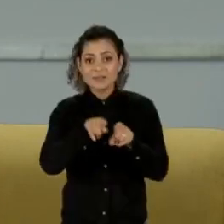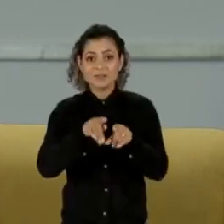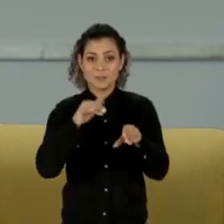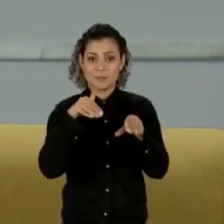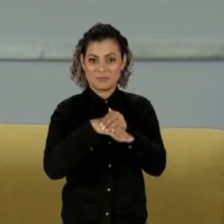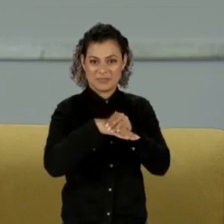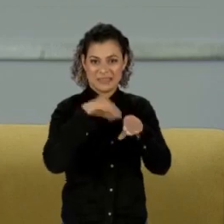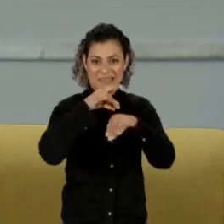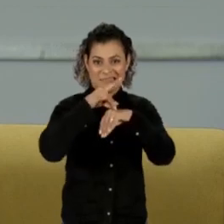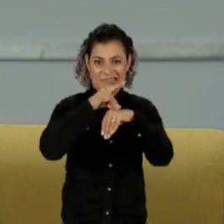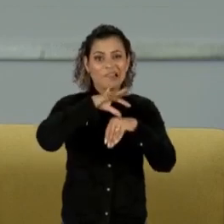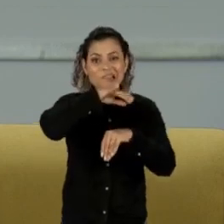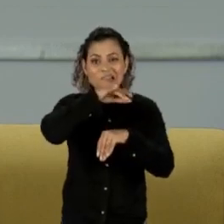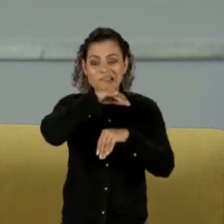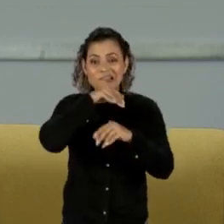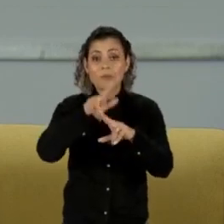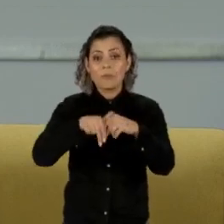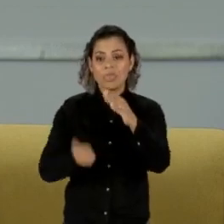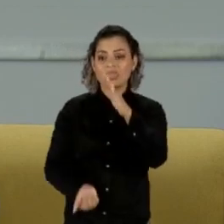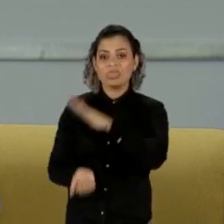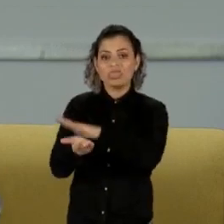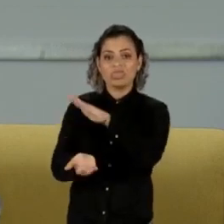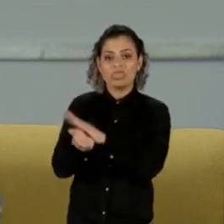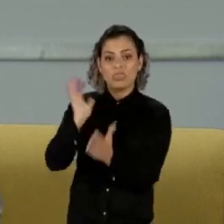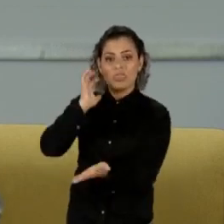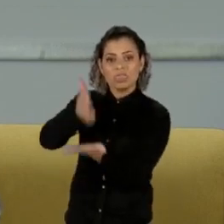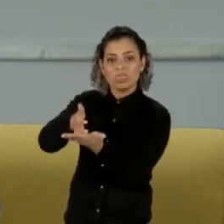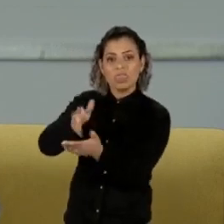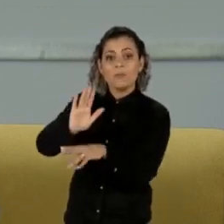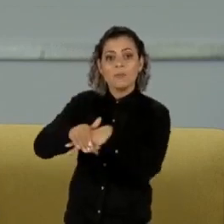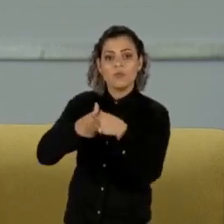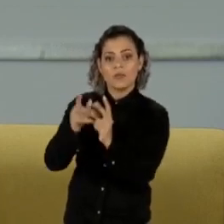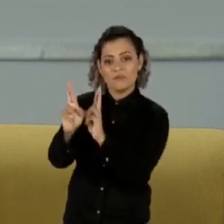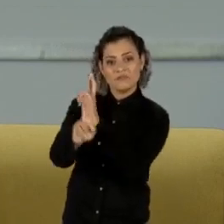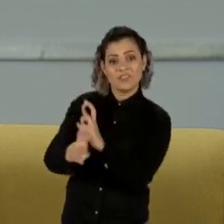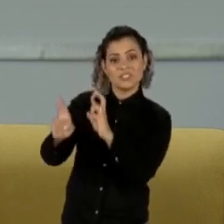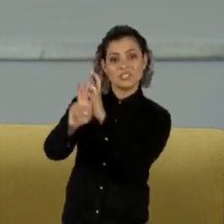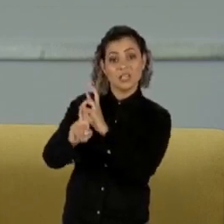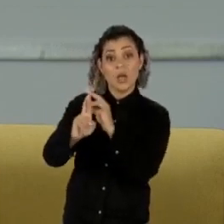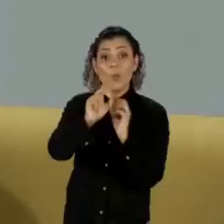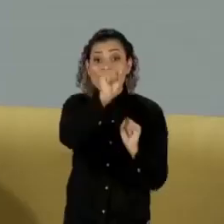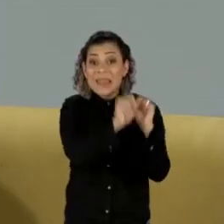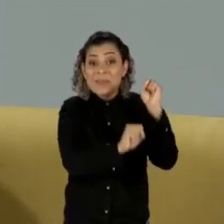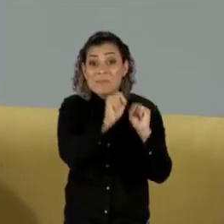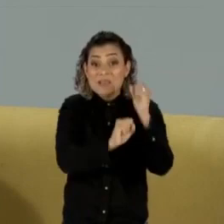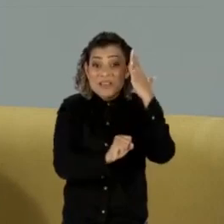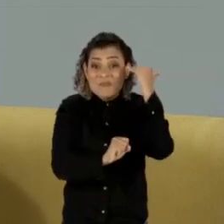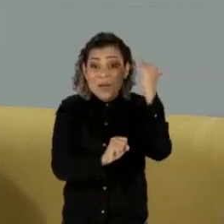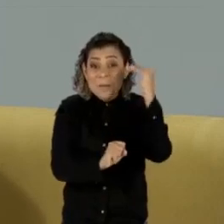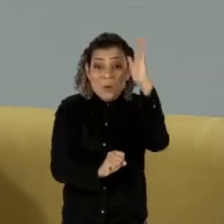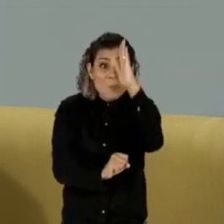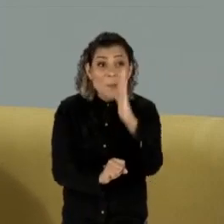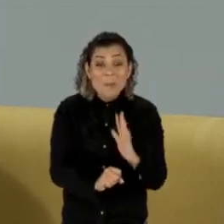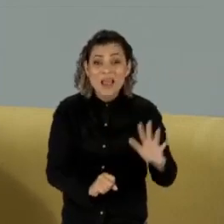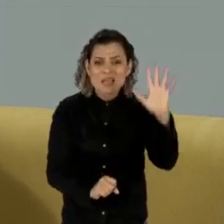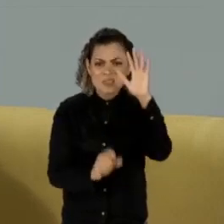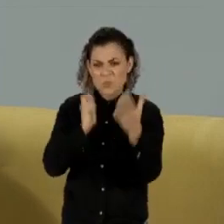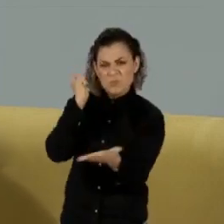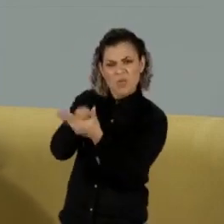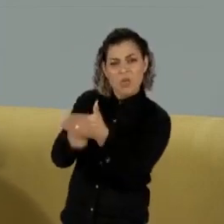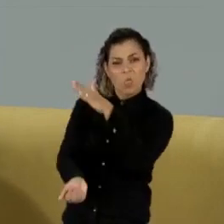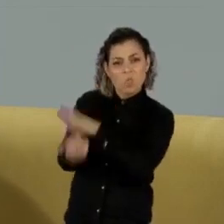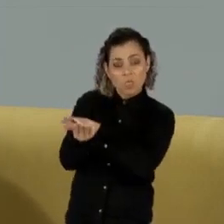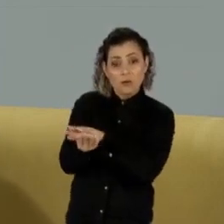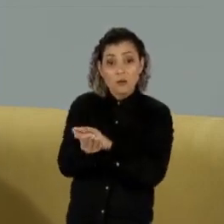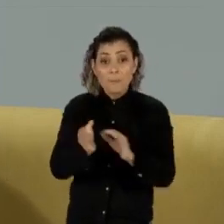reais em propinas para fiscais agropecuários por um dos maiores frigoríficos do país 250 policiais federais